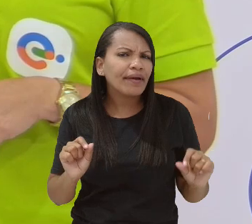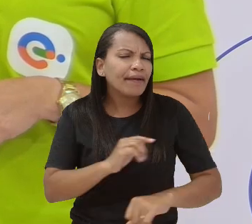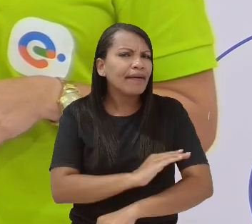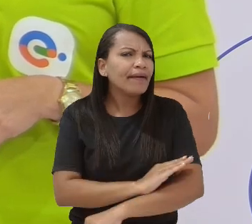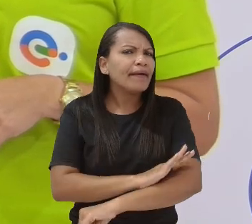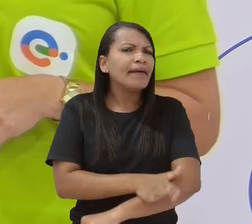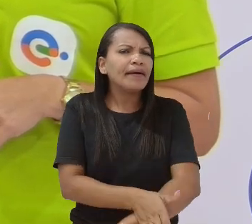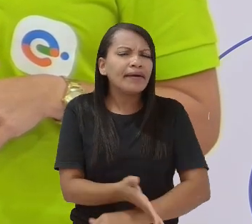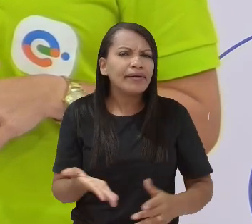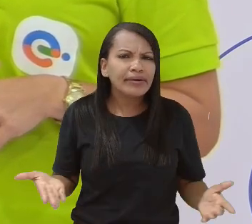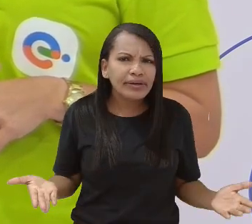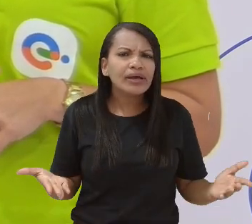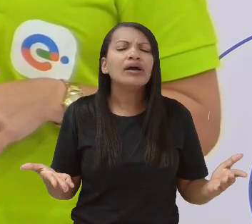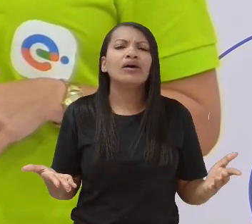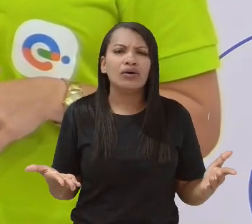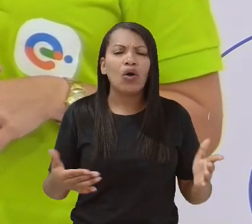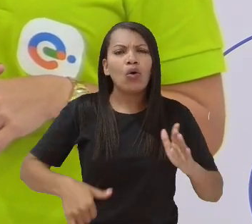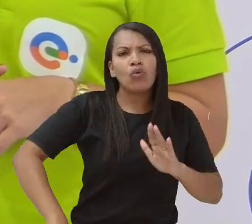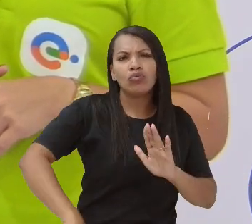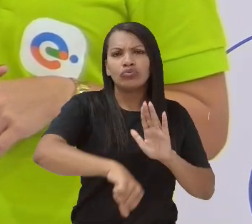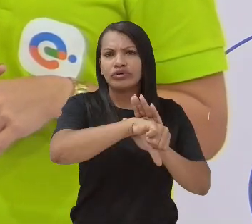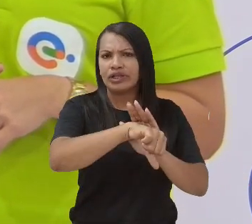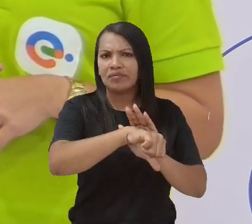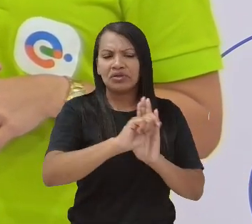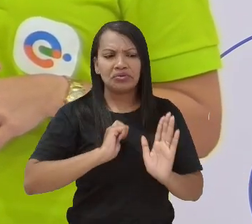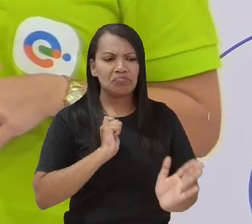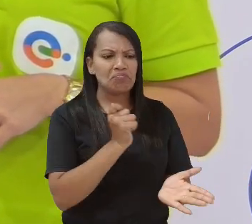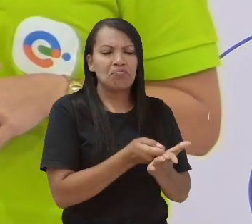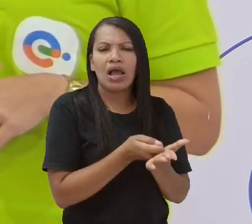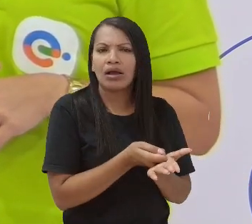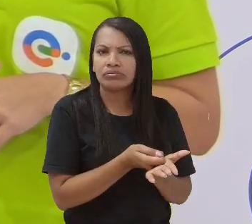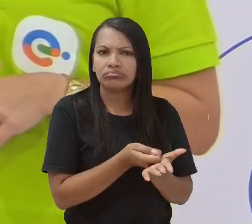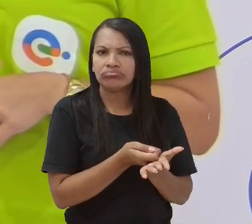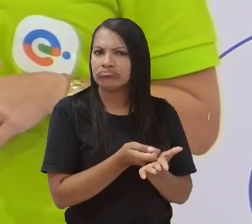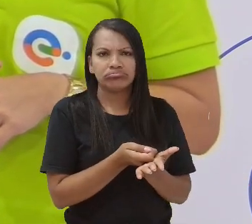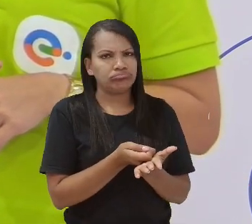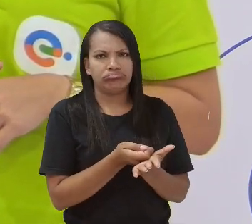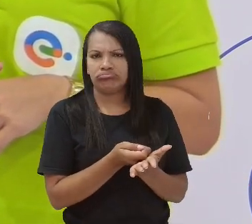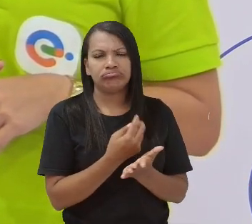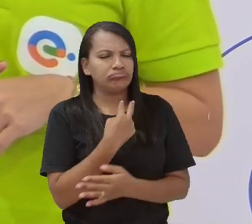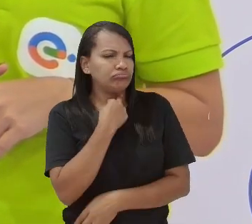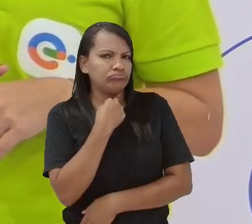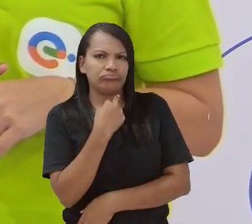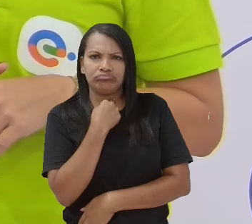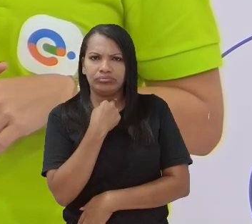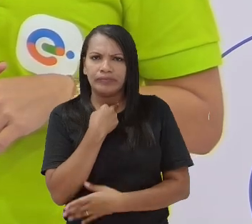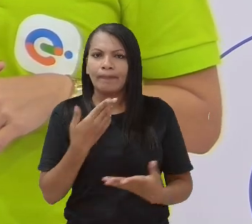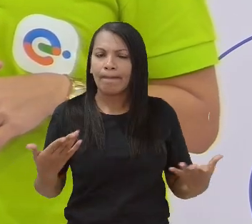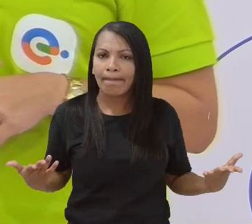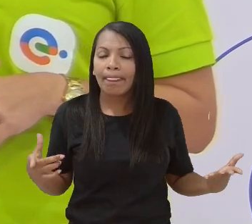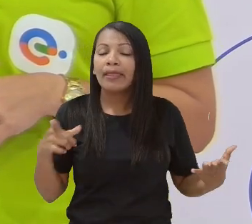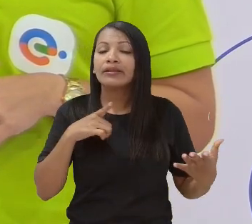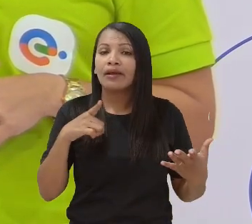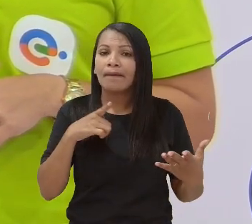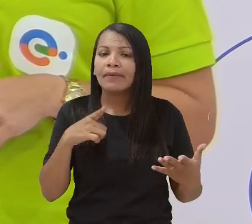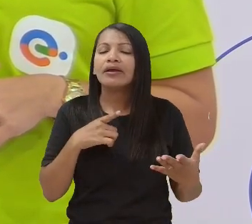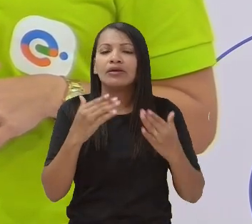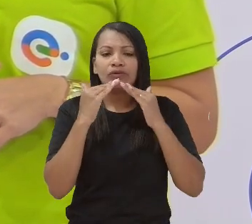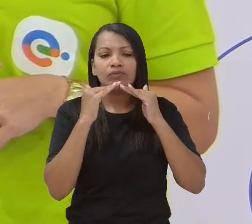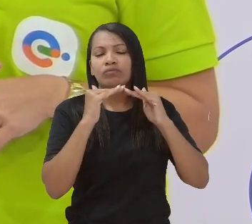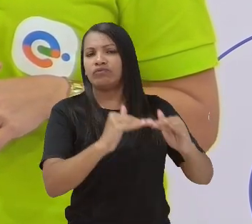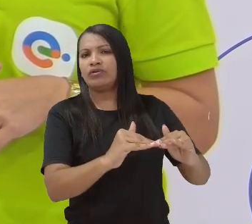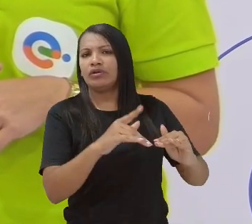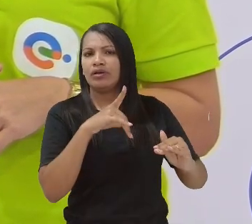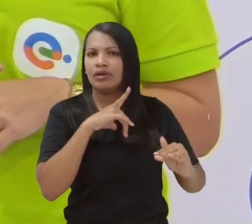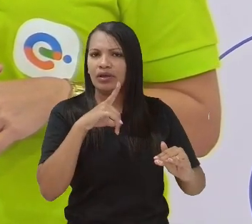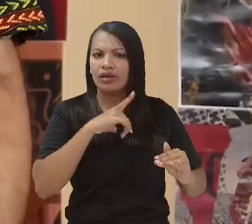crime que não tem fiança. A gente também falar a respeito de preconceito racial. Sim. A gente falar também de injúria racial. São